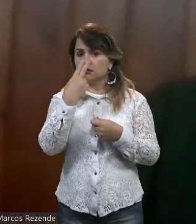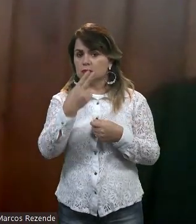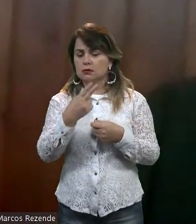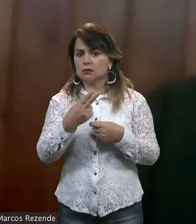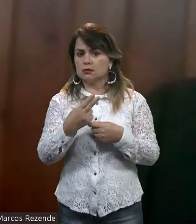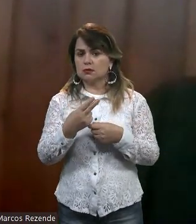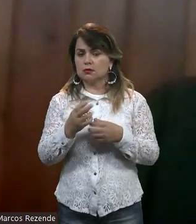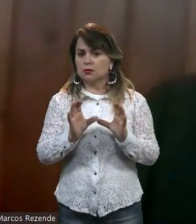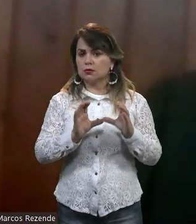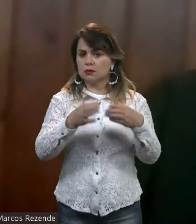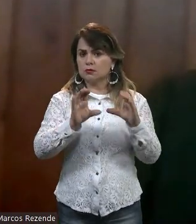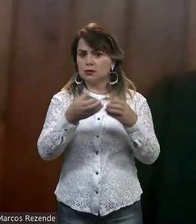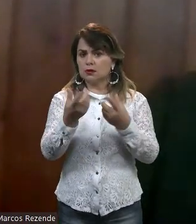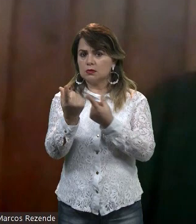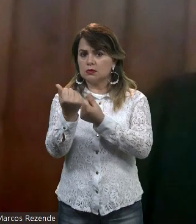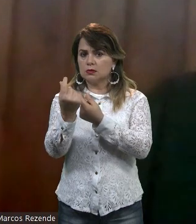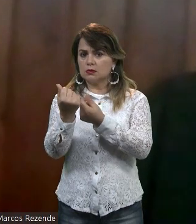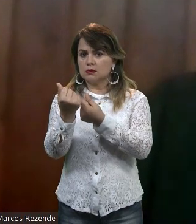de Finanças,